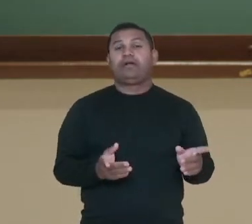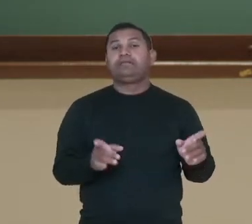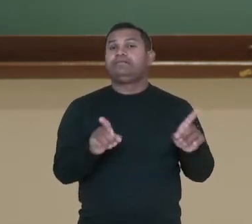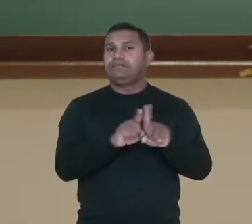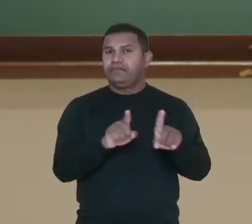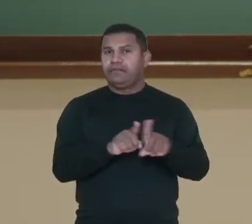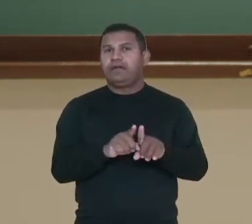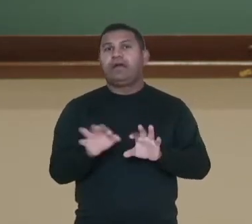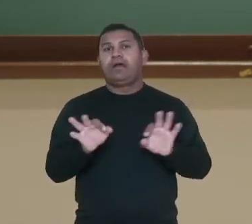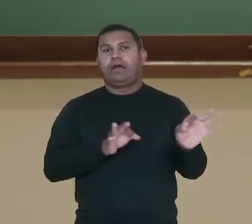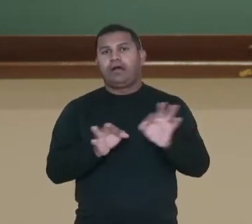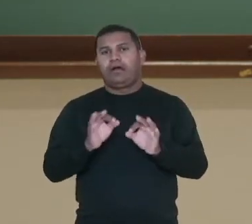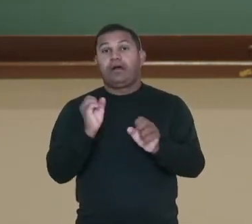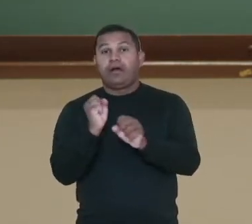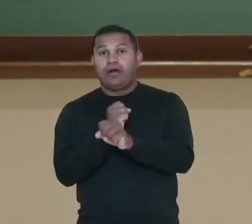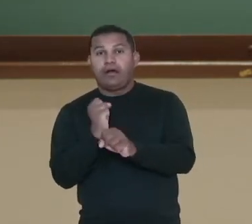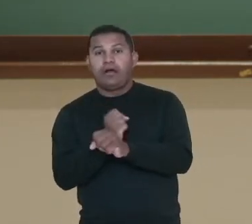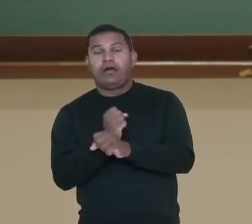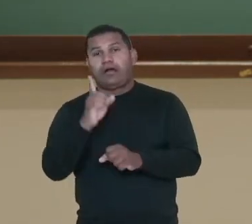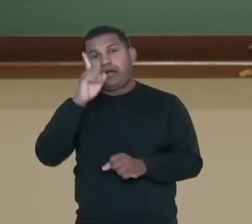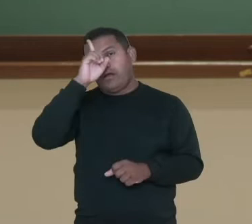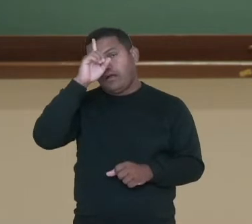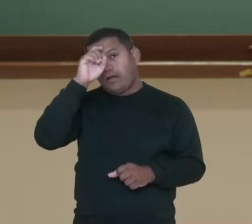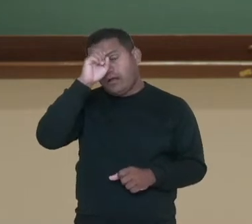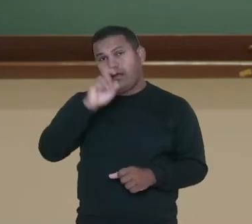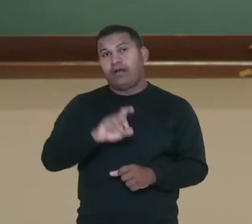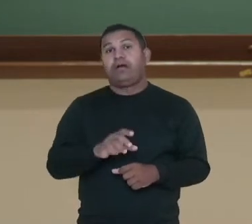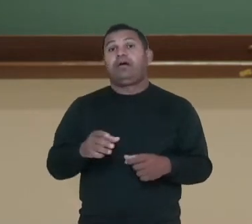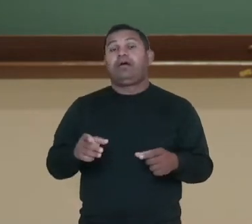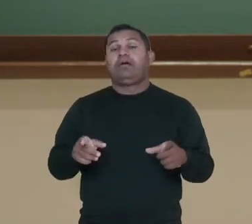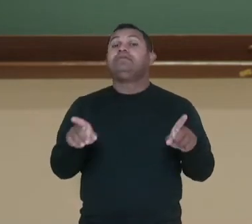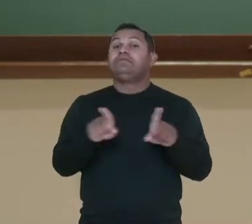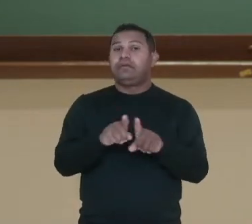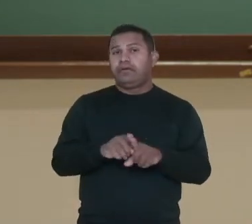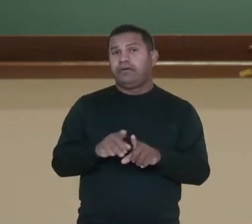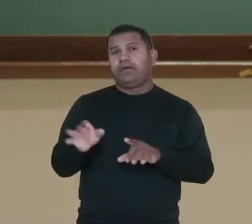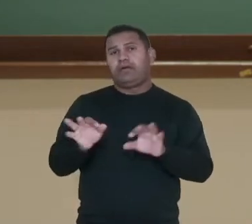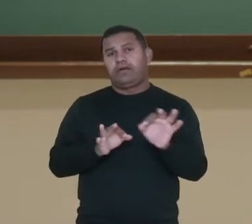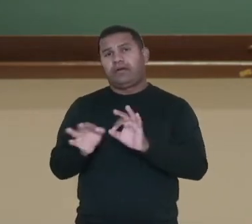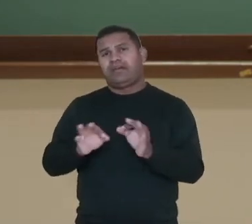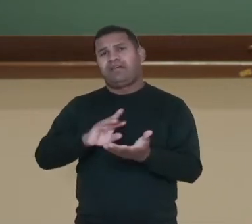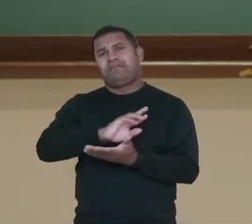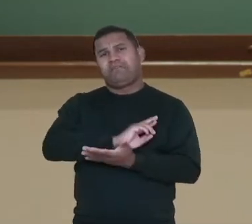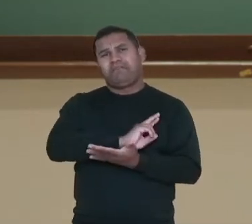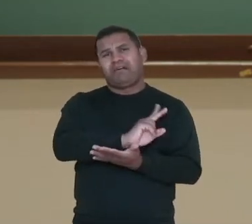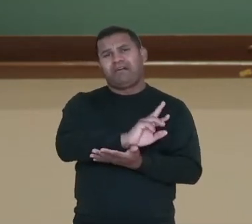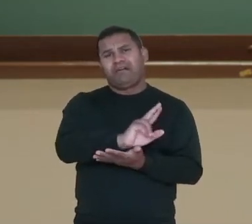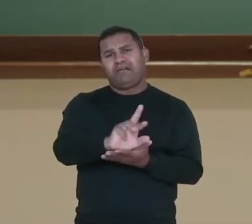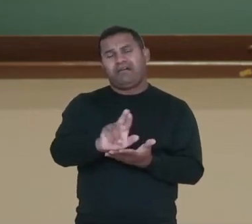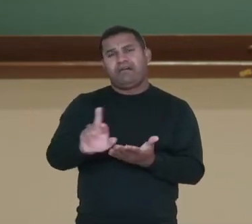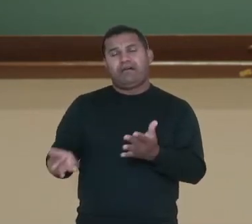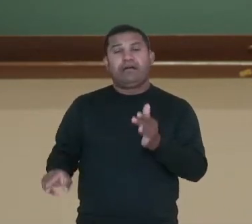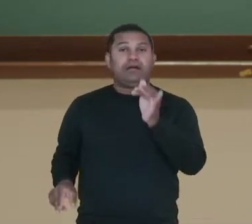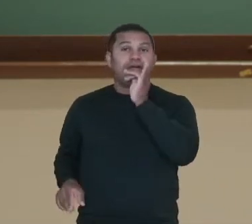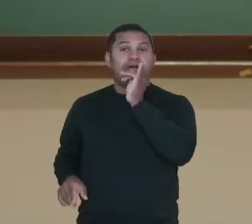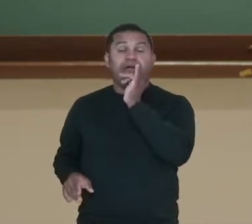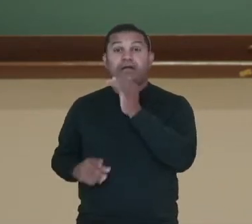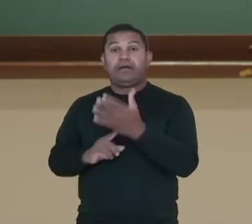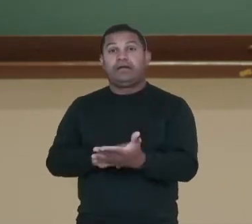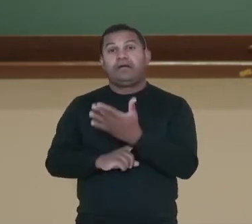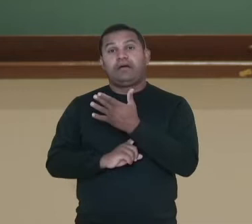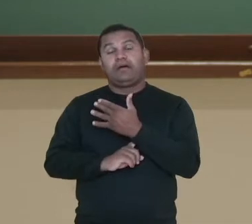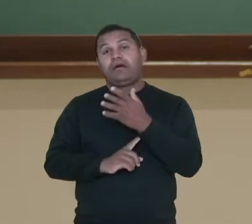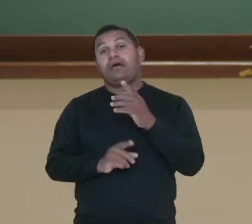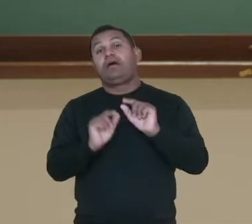mais academias da terceira idade e assim vai. São muitos exemplos aí que dá para utilizar baseado na análise